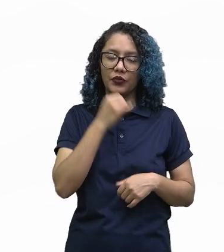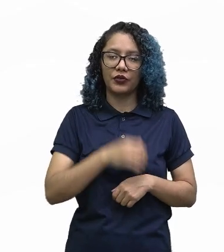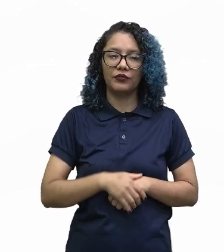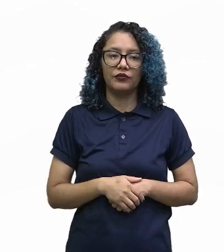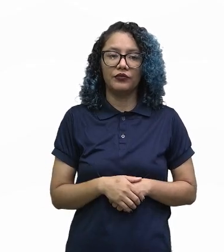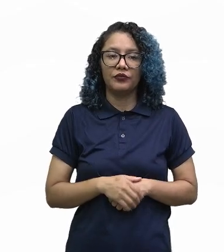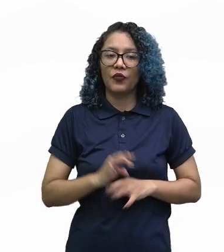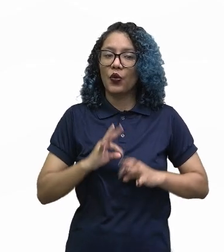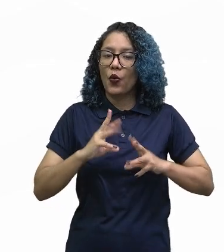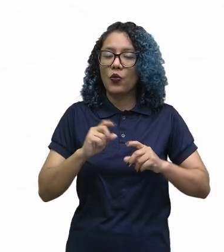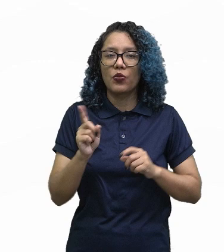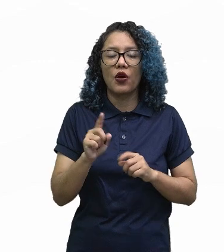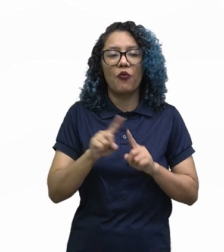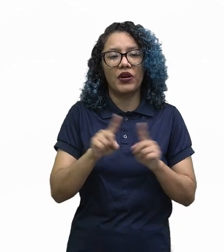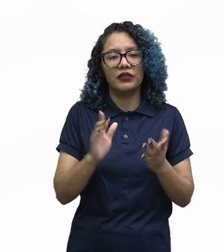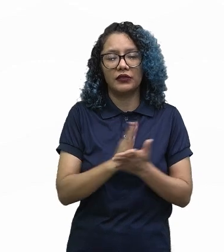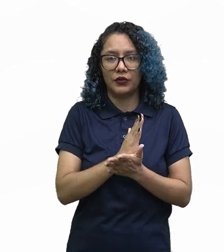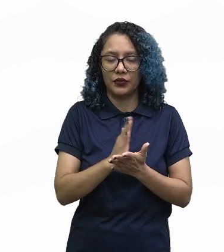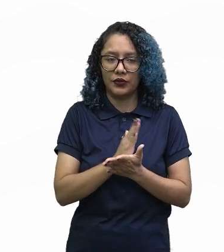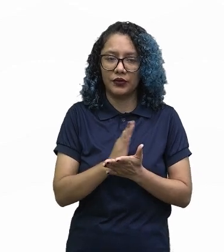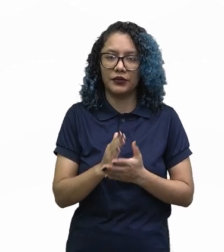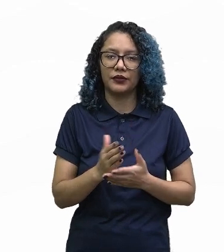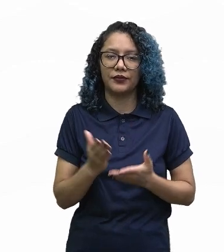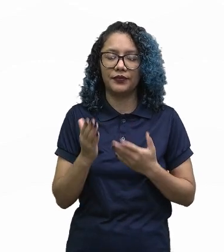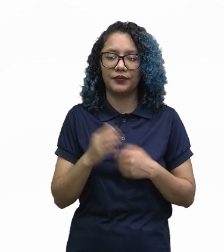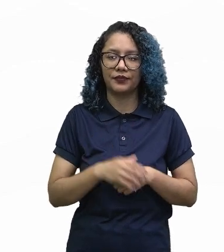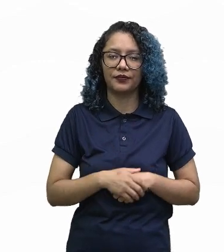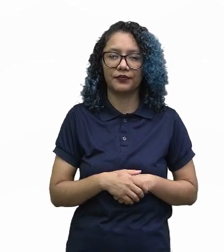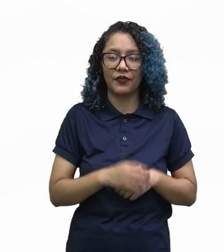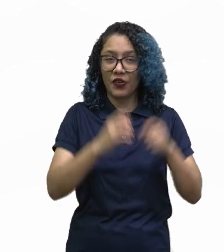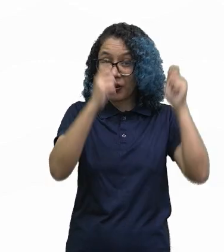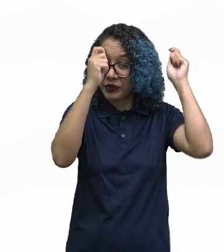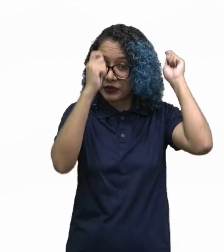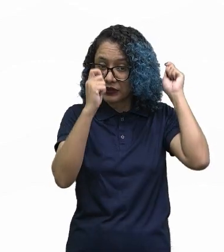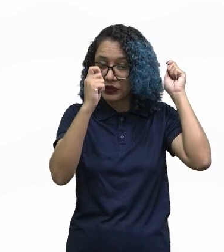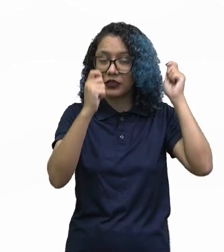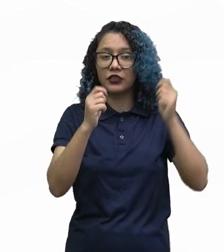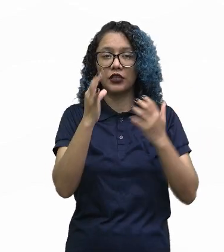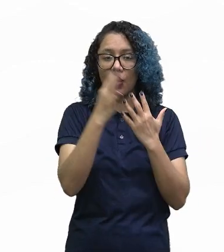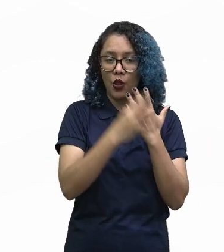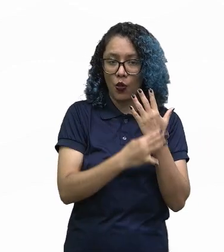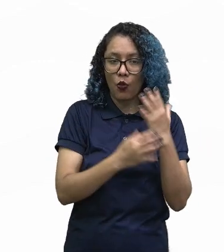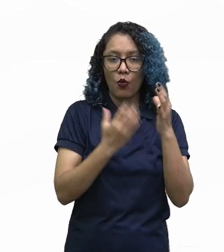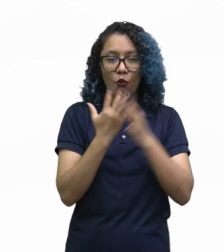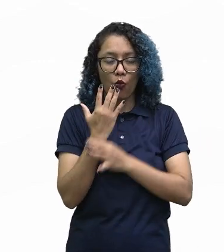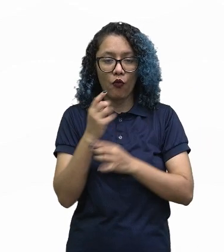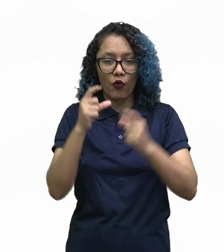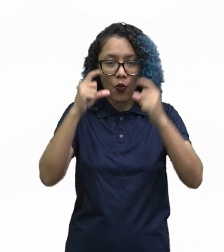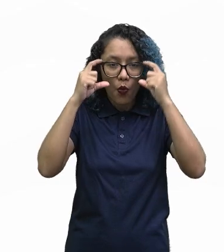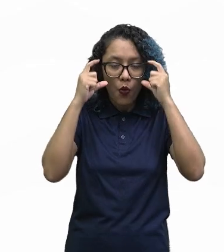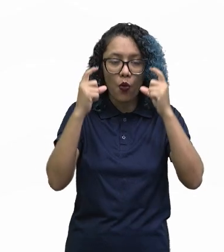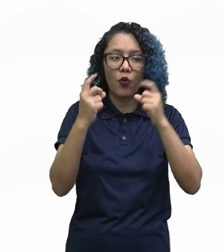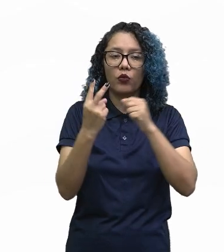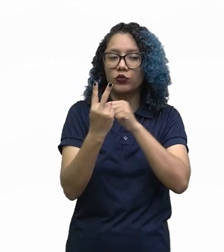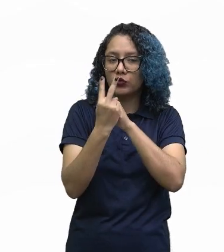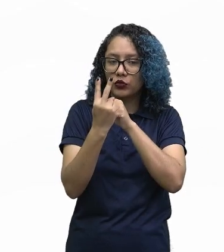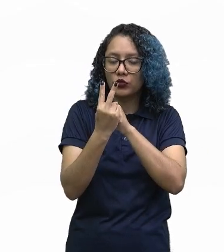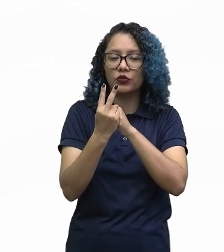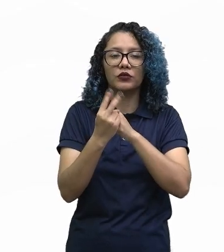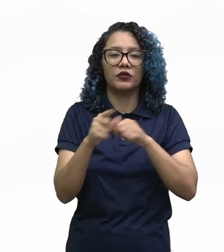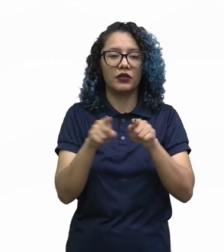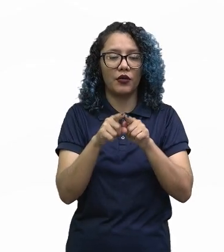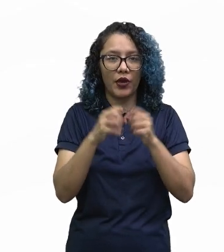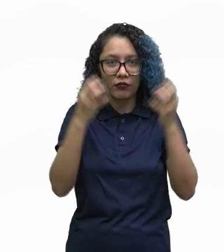tá? Não são todos, mas são alguns. Então, aí a gente tem capacete, luvas, óculos de proteção,